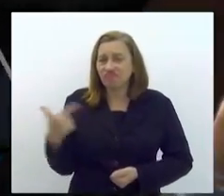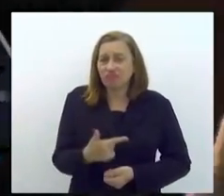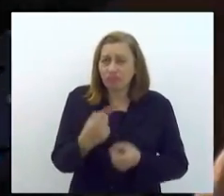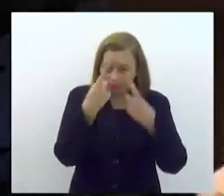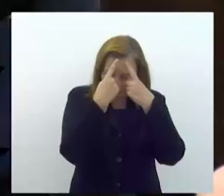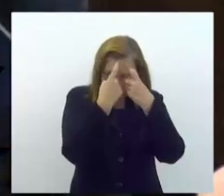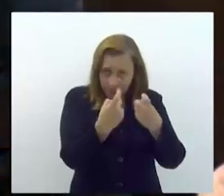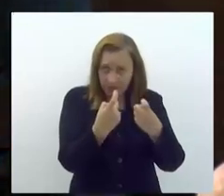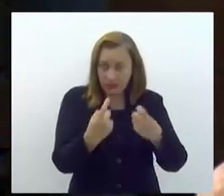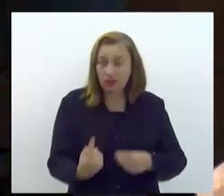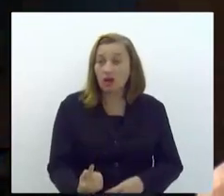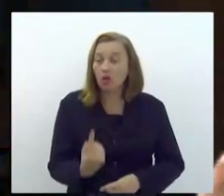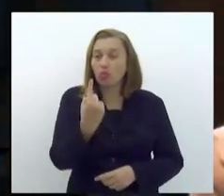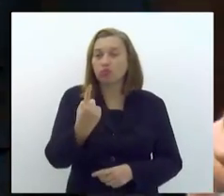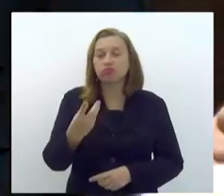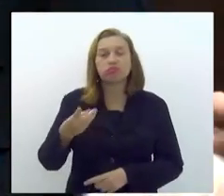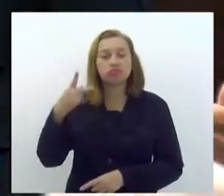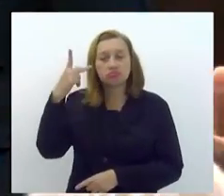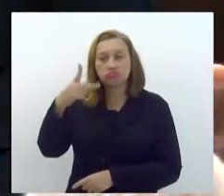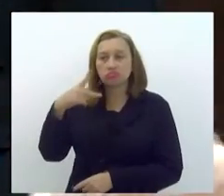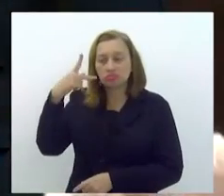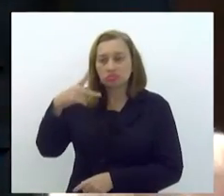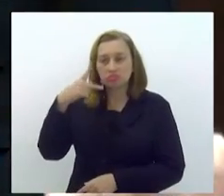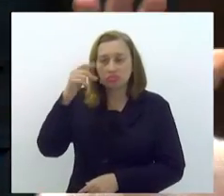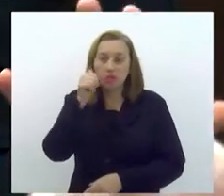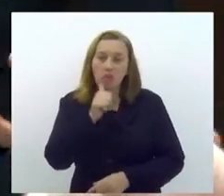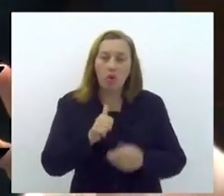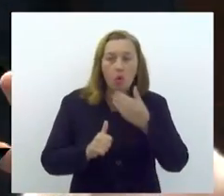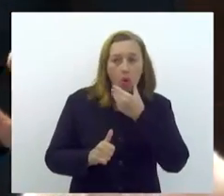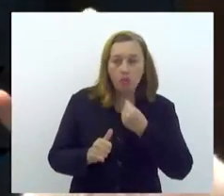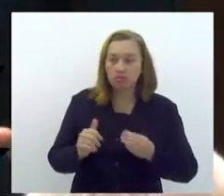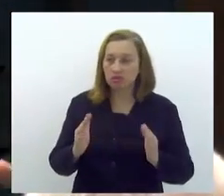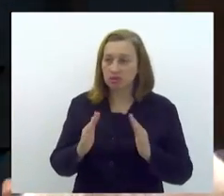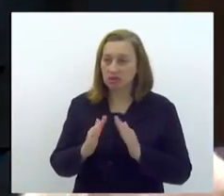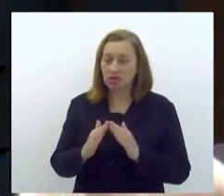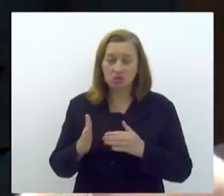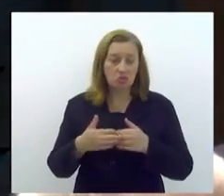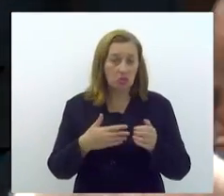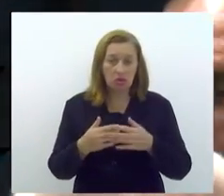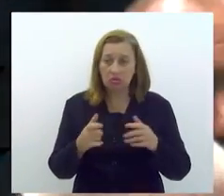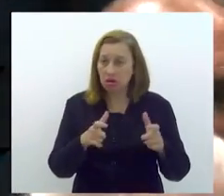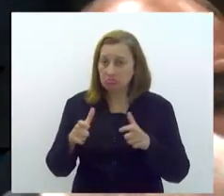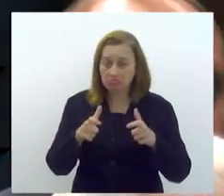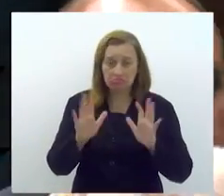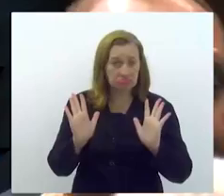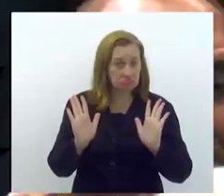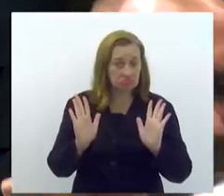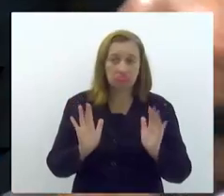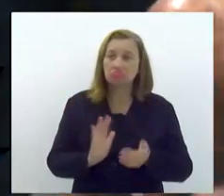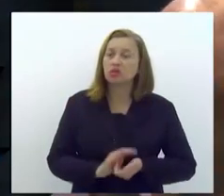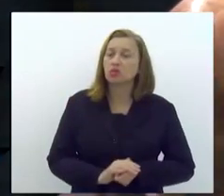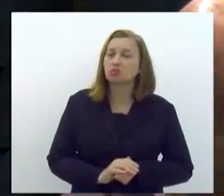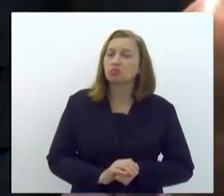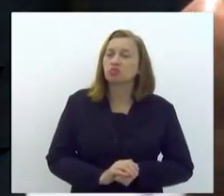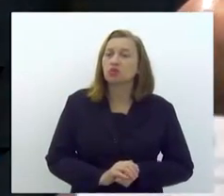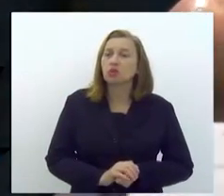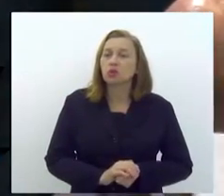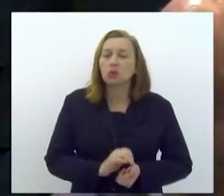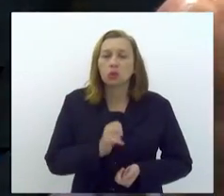a um parlamentar a uma parlamentar desta casa ou de qualquer lugar não existe